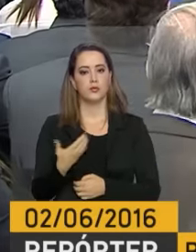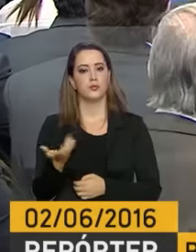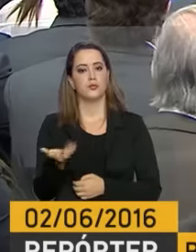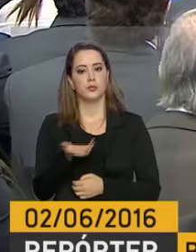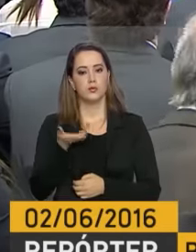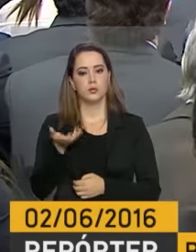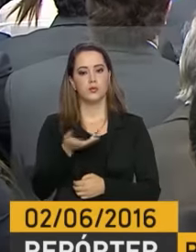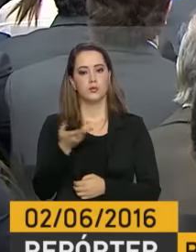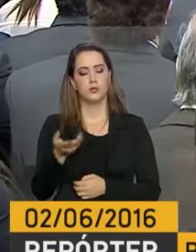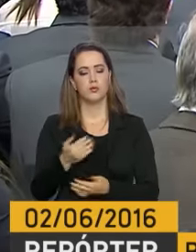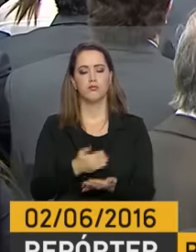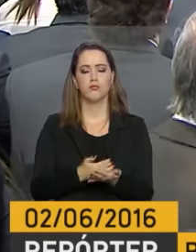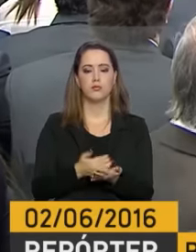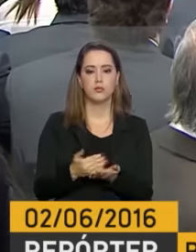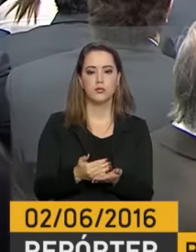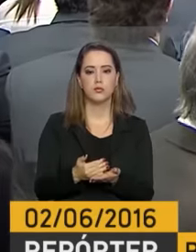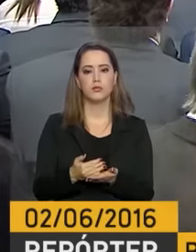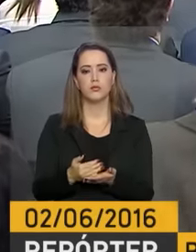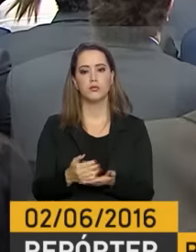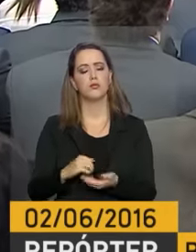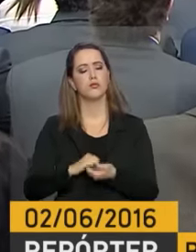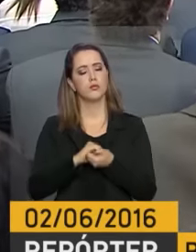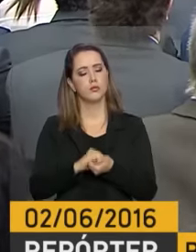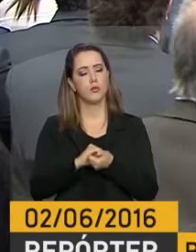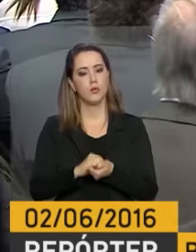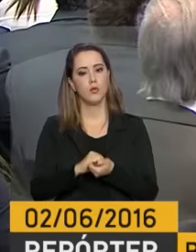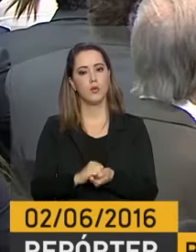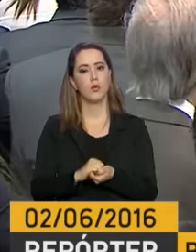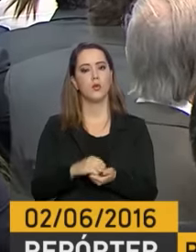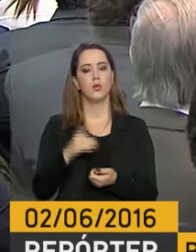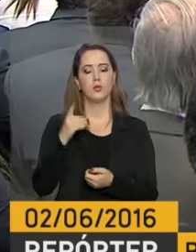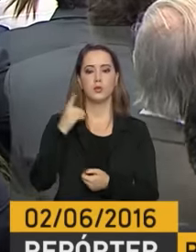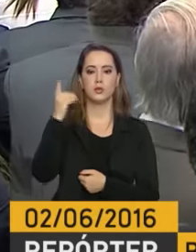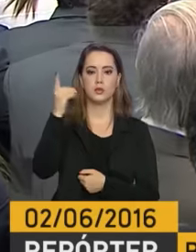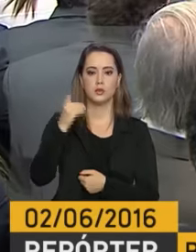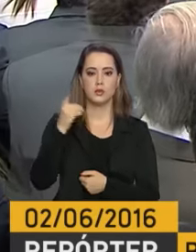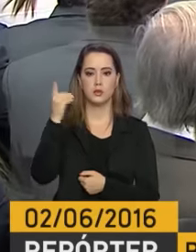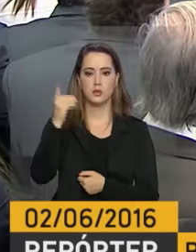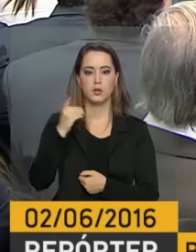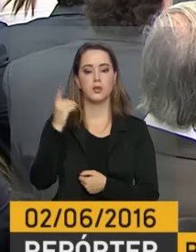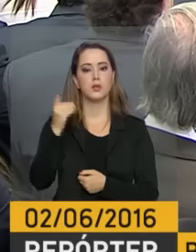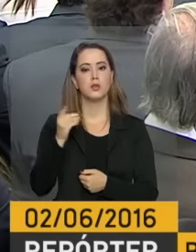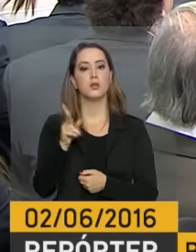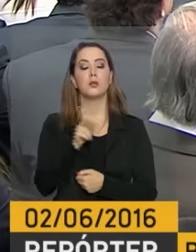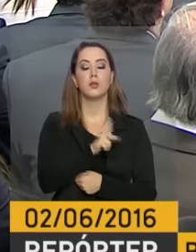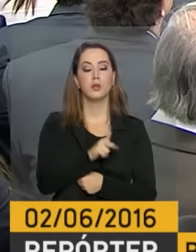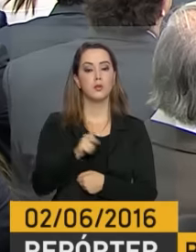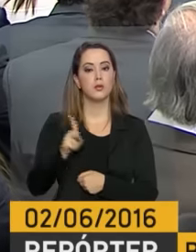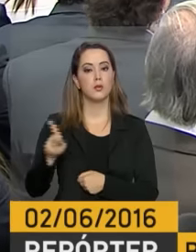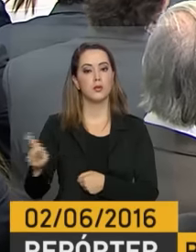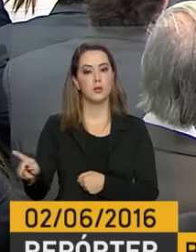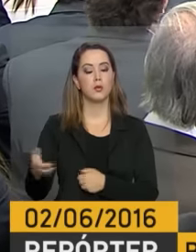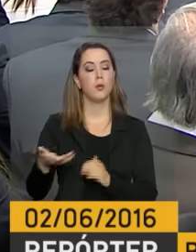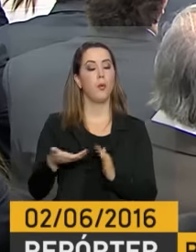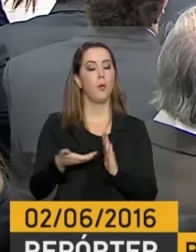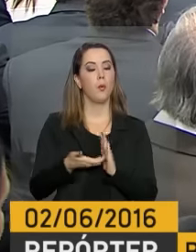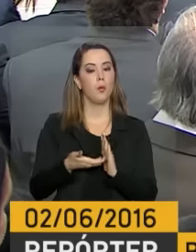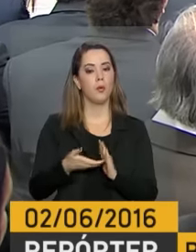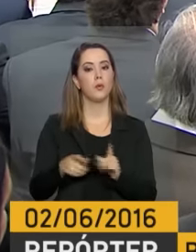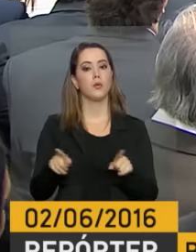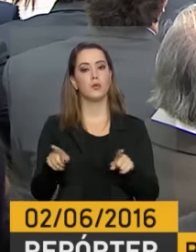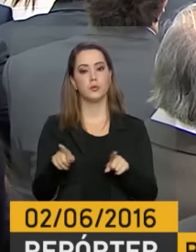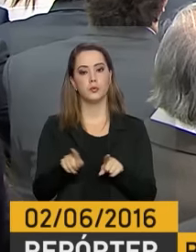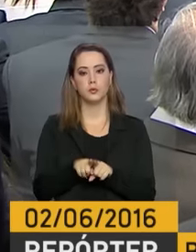começar cumprimentando o deputado Jacobo, presidente em exercício da Câmara dos Deputados, O Torquato